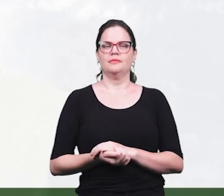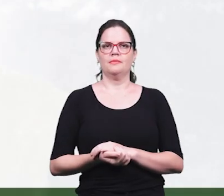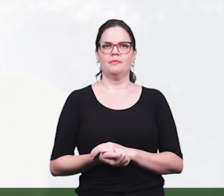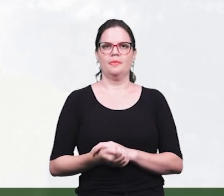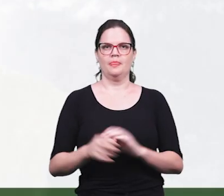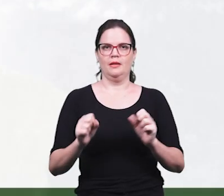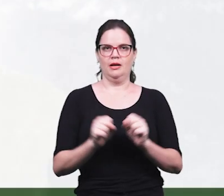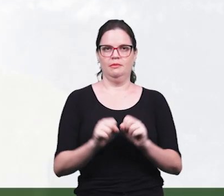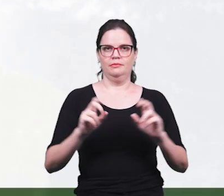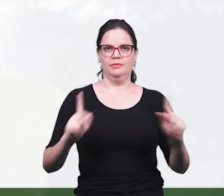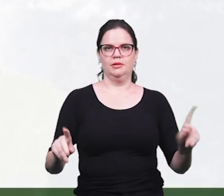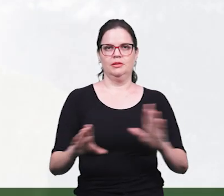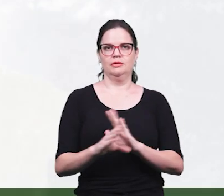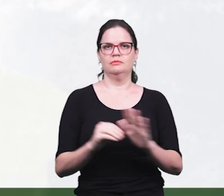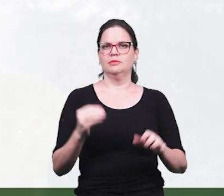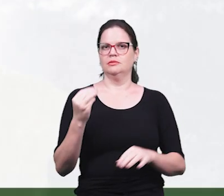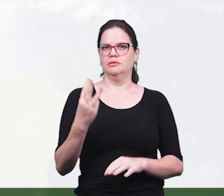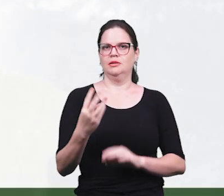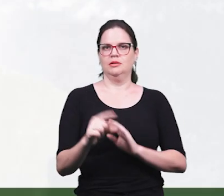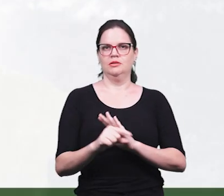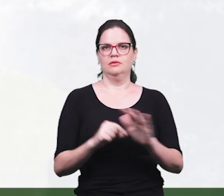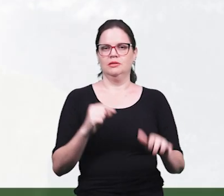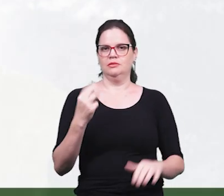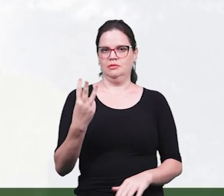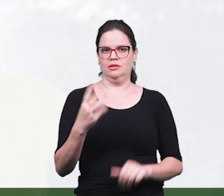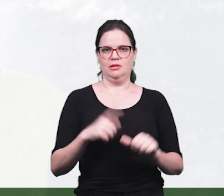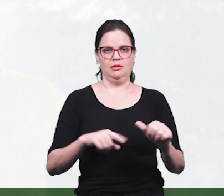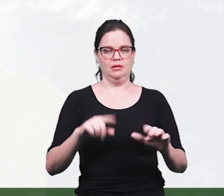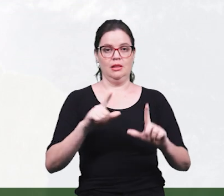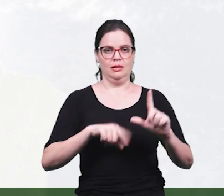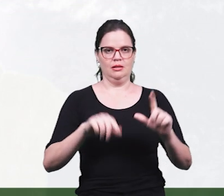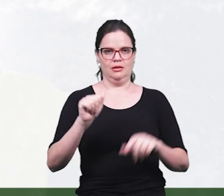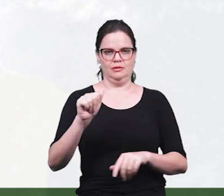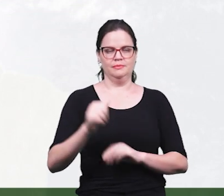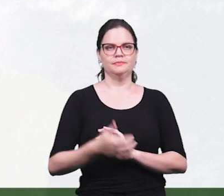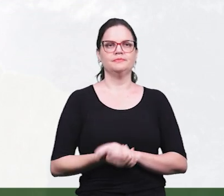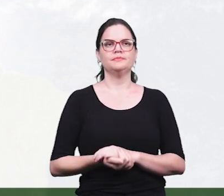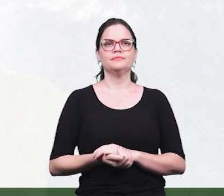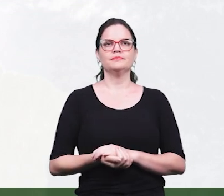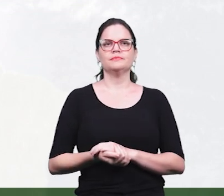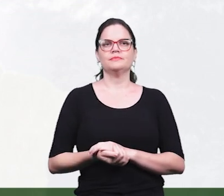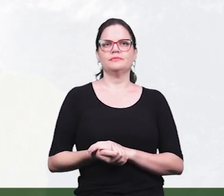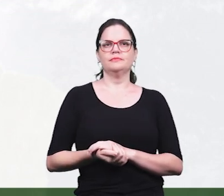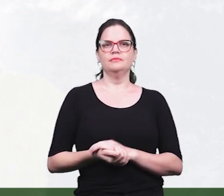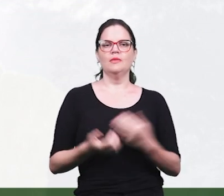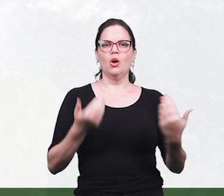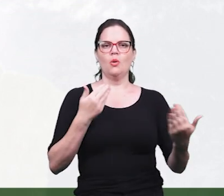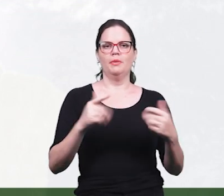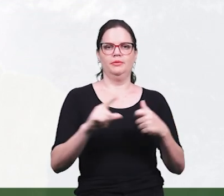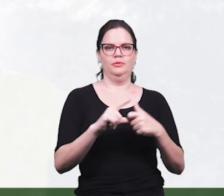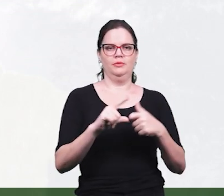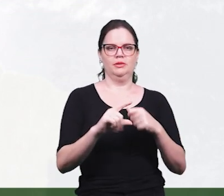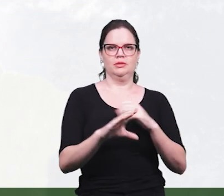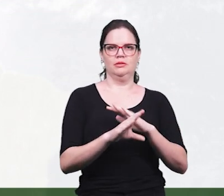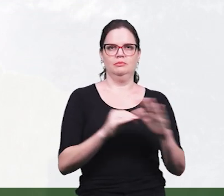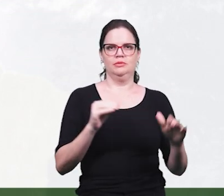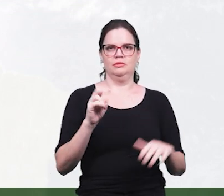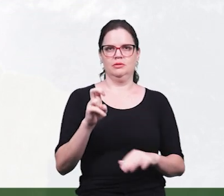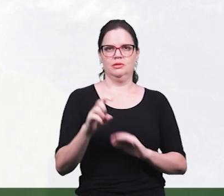Lendo Apocalipse capítulo 3, agora o verso 3, letra A. Comparado com Lucas